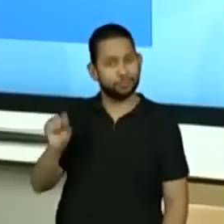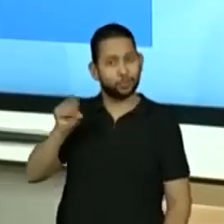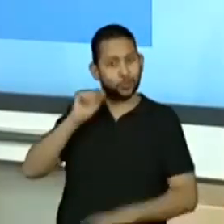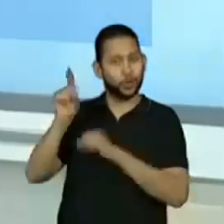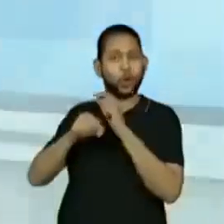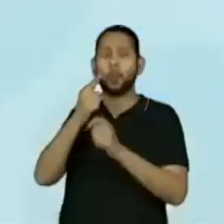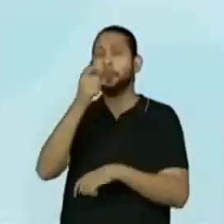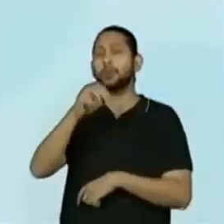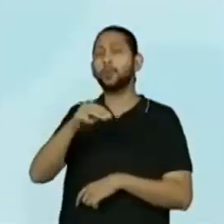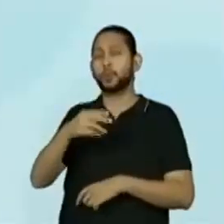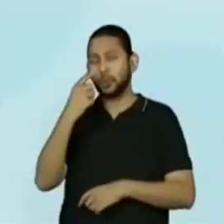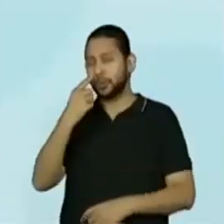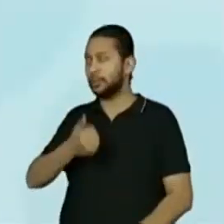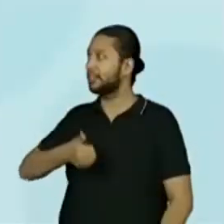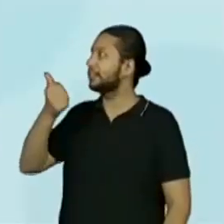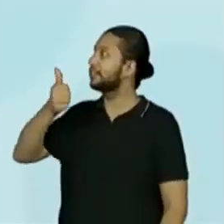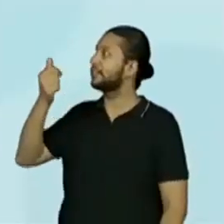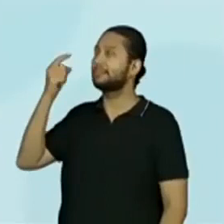vocês pensarem.